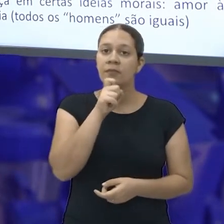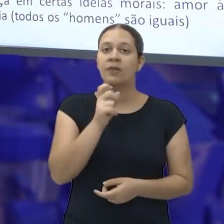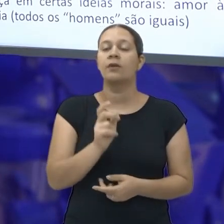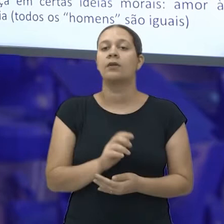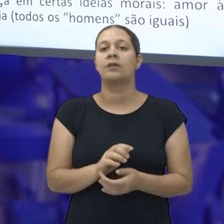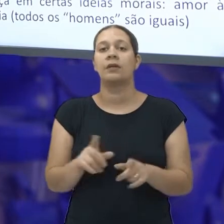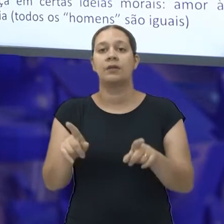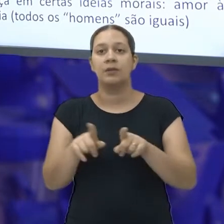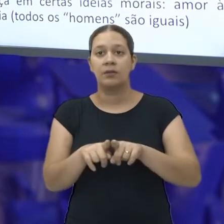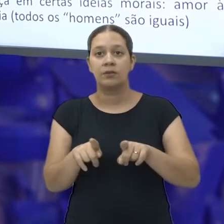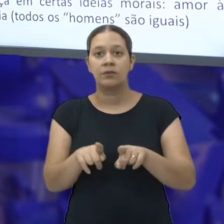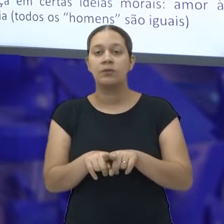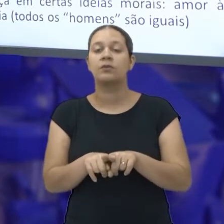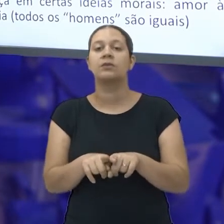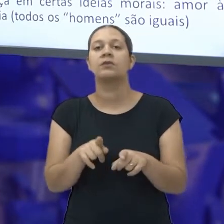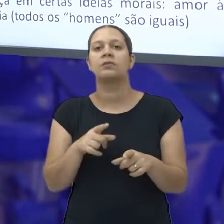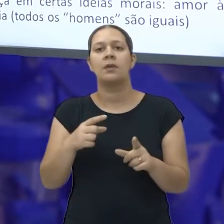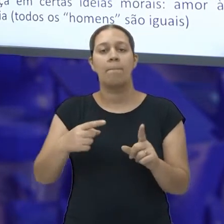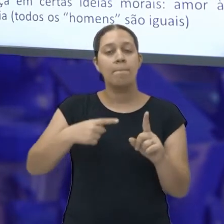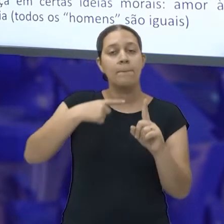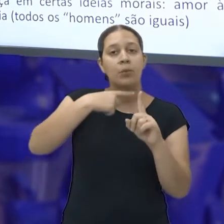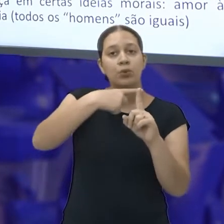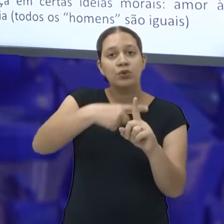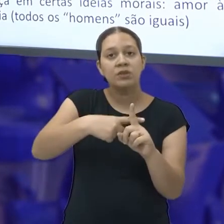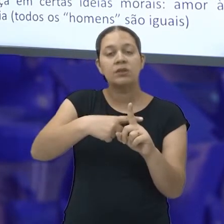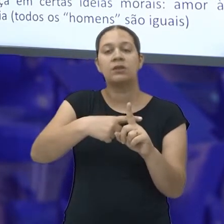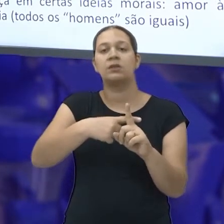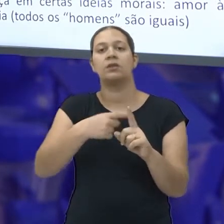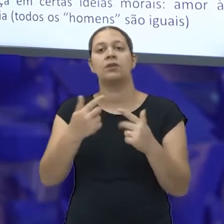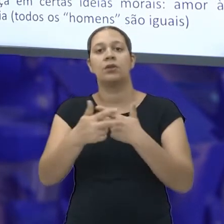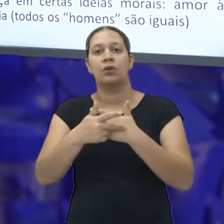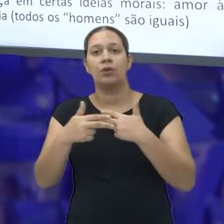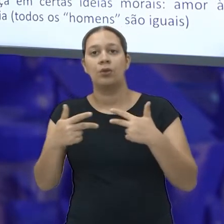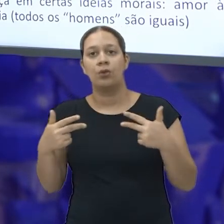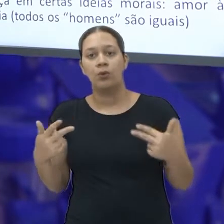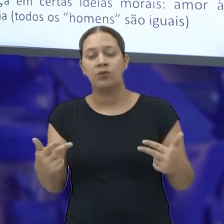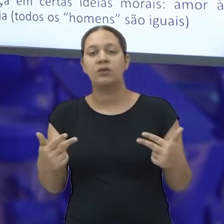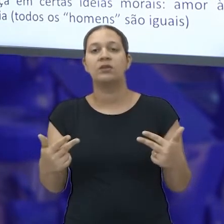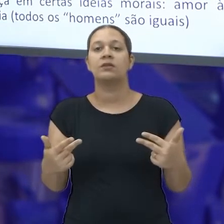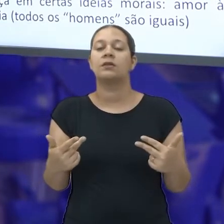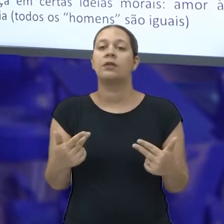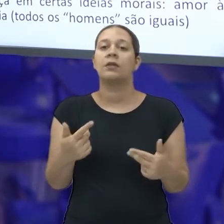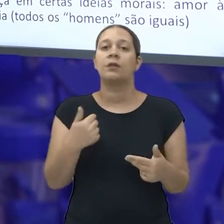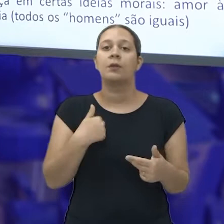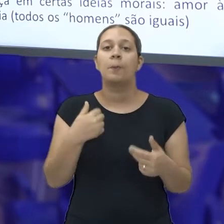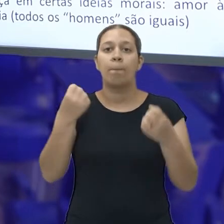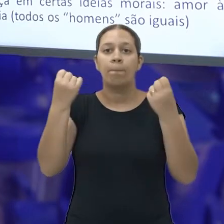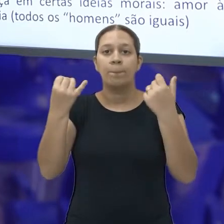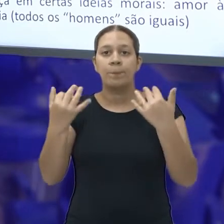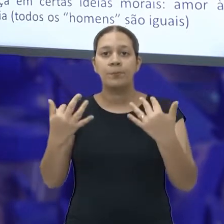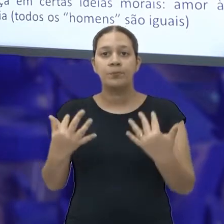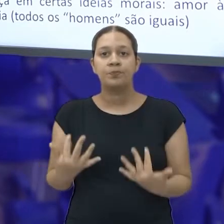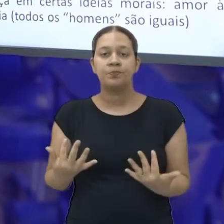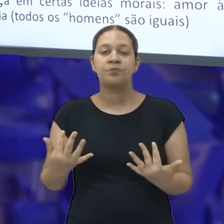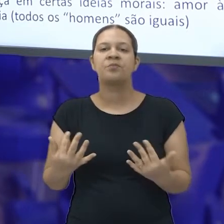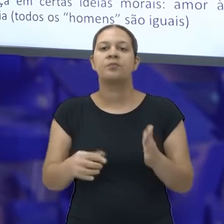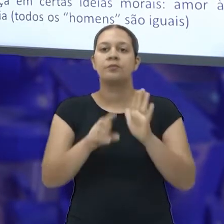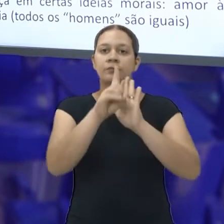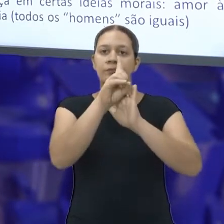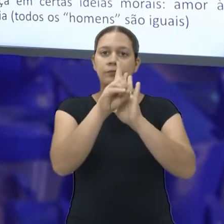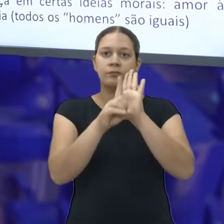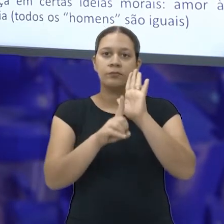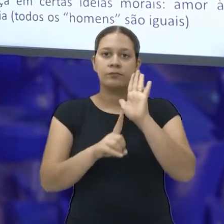trouxe também aspectos positivos. E um deles, que eu colocaria para vocês, foi a